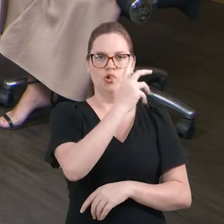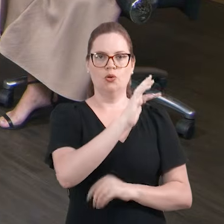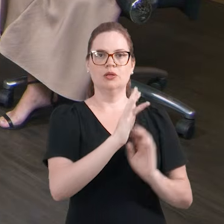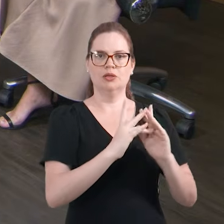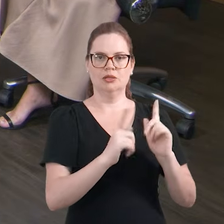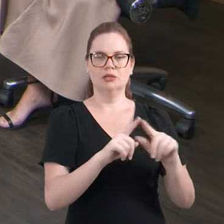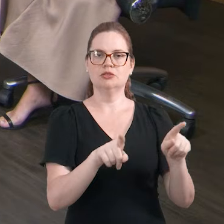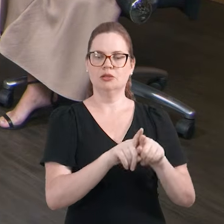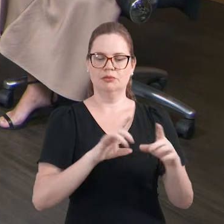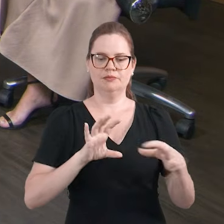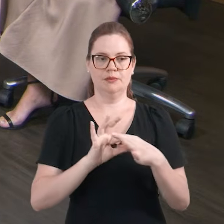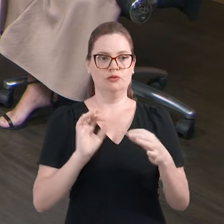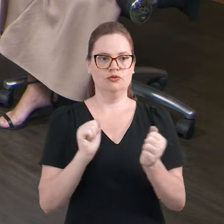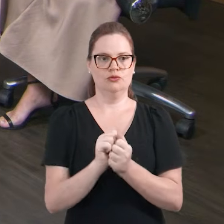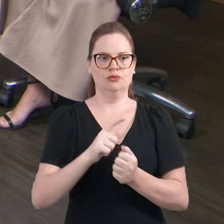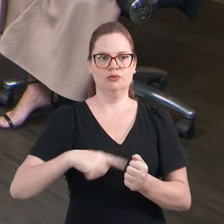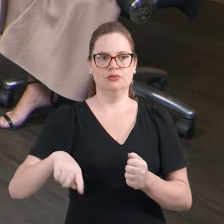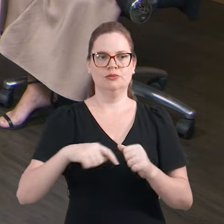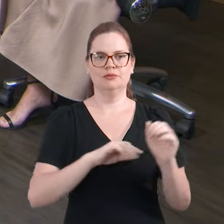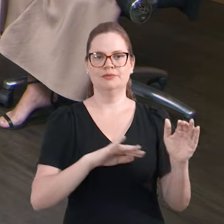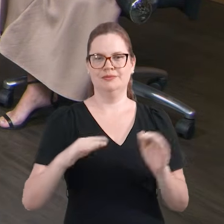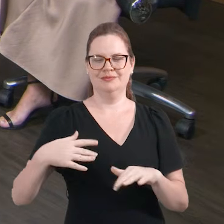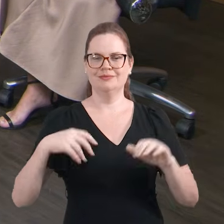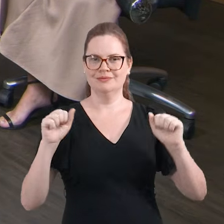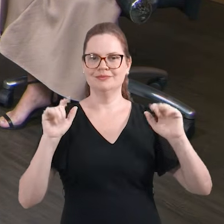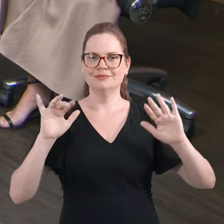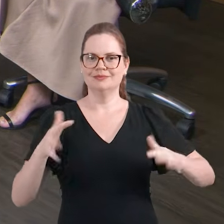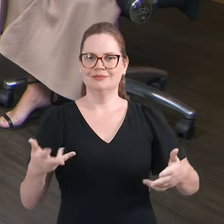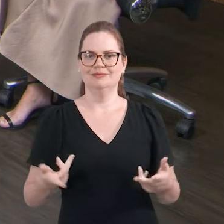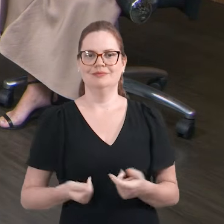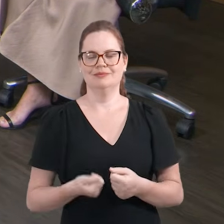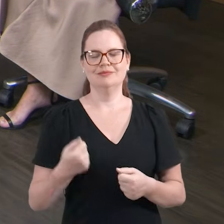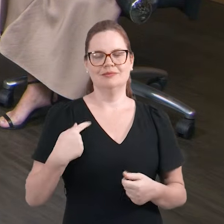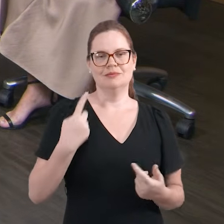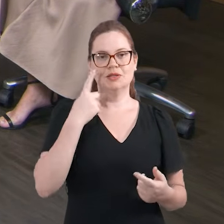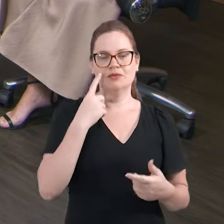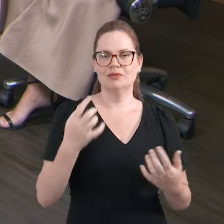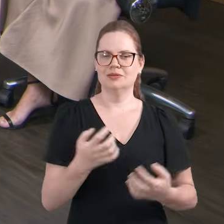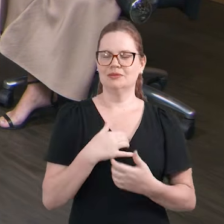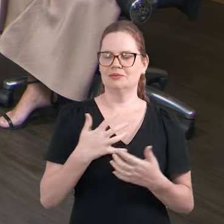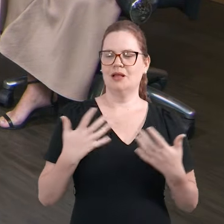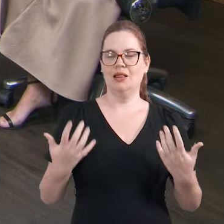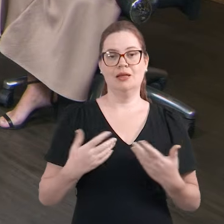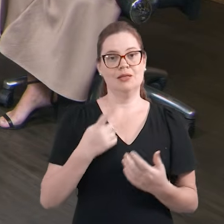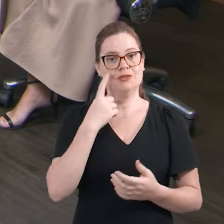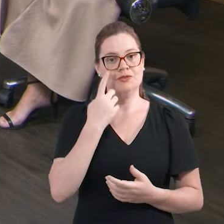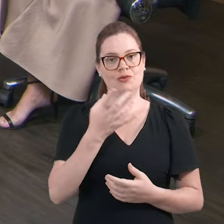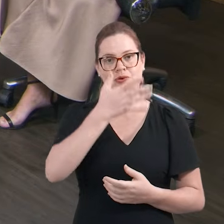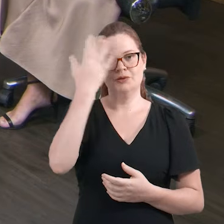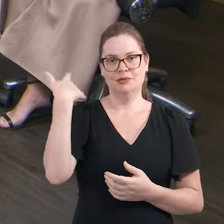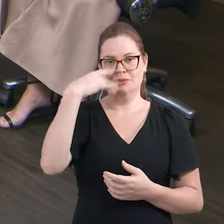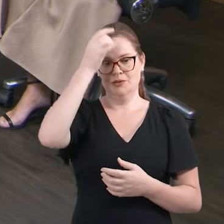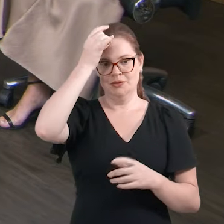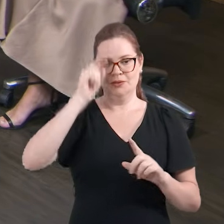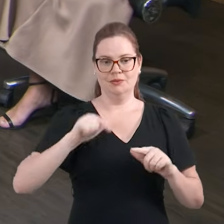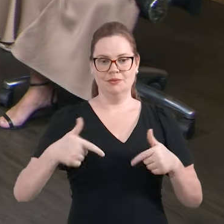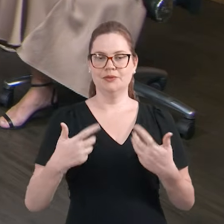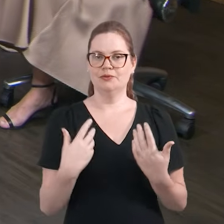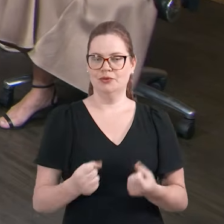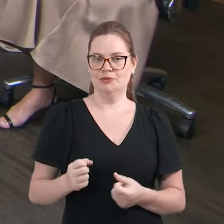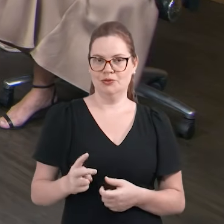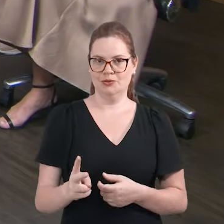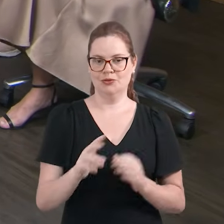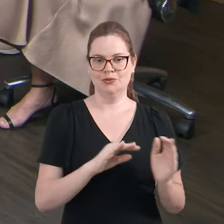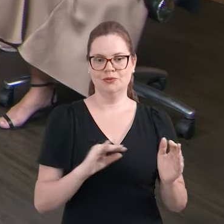coisa maravilhosa, que bênção. É uma alegria a gente ver o que o Espírito Santo de Deus está fazendo, né? Maravilha. Vamos seguir, Raíssa? Vamos seguir,